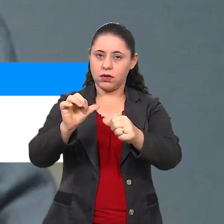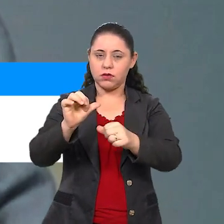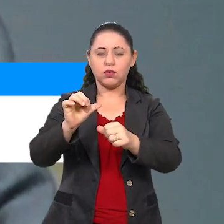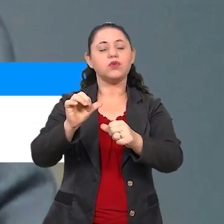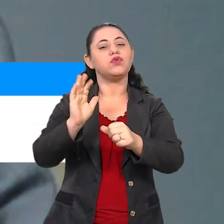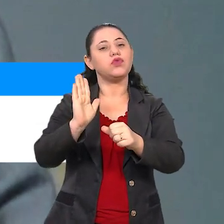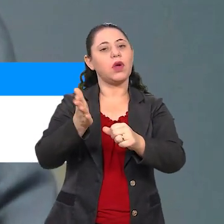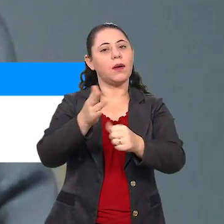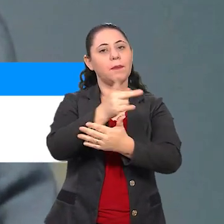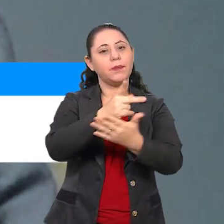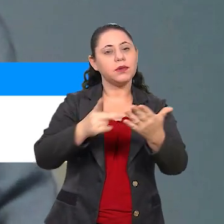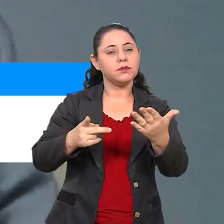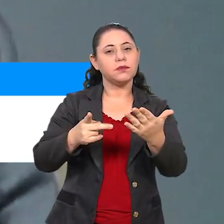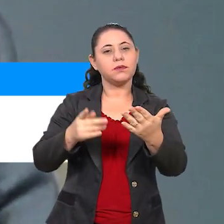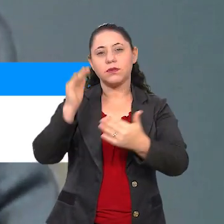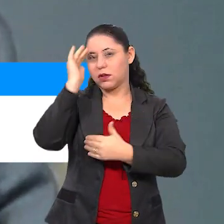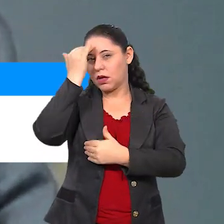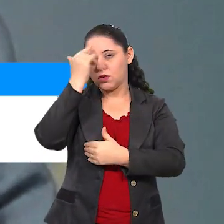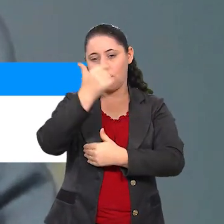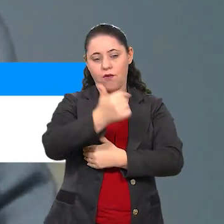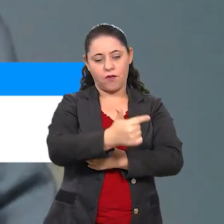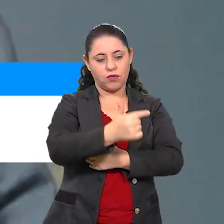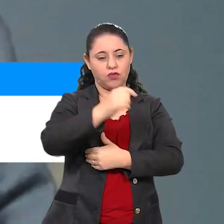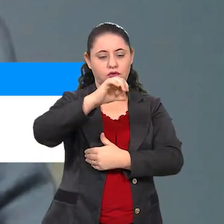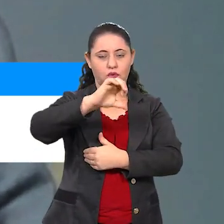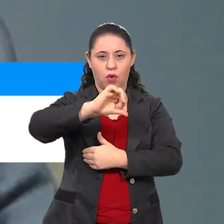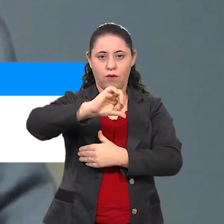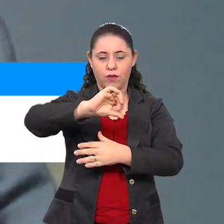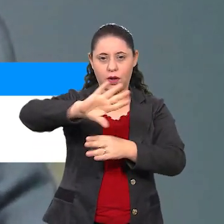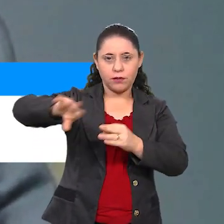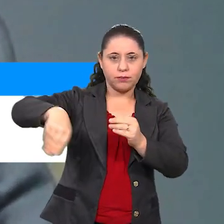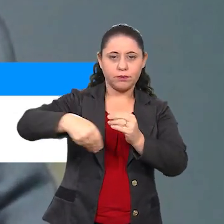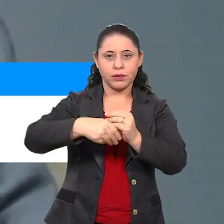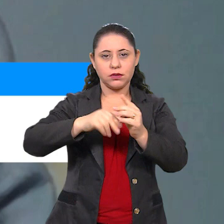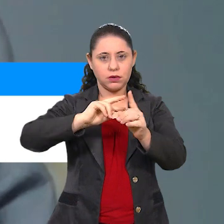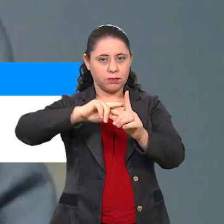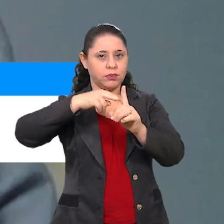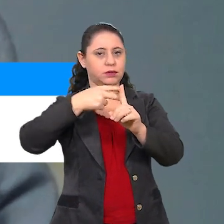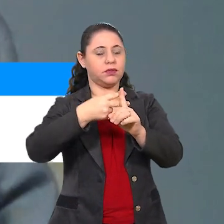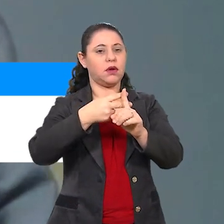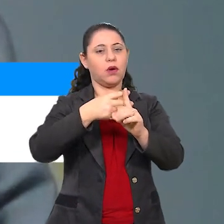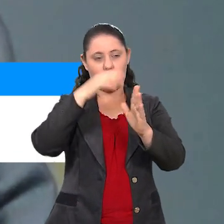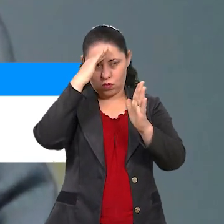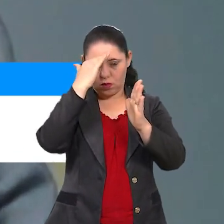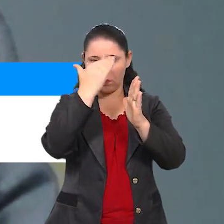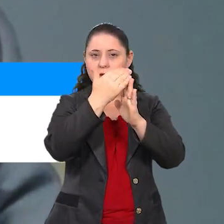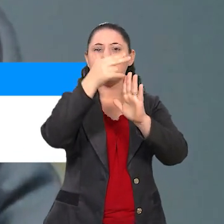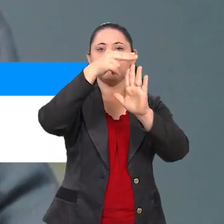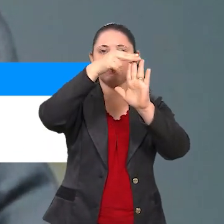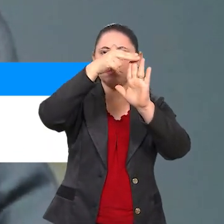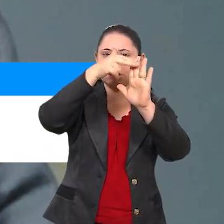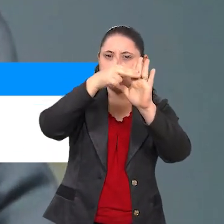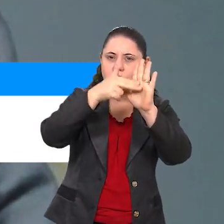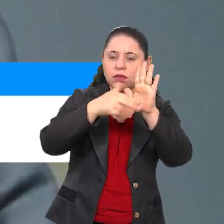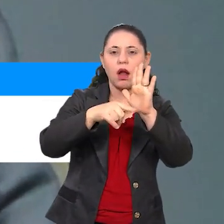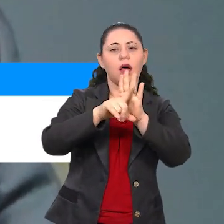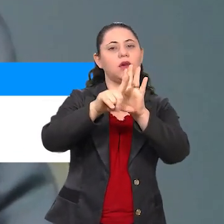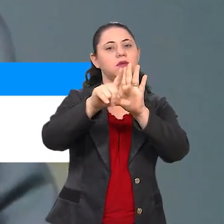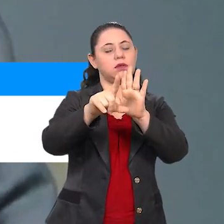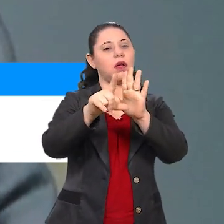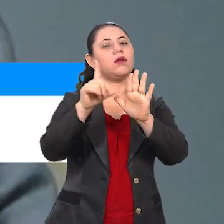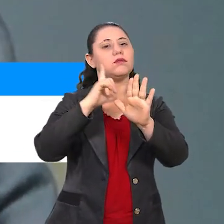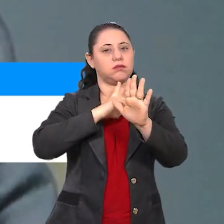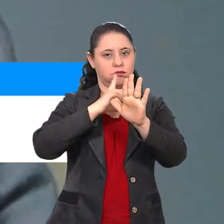apreciadas no parecer originário, tem-se que as 29 emendas aditivas apresentadas obedecem aos ditames exigidos